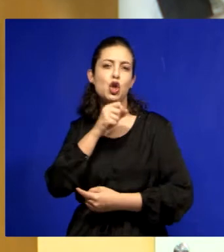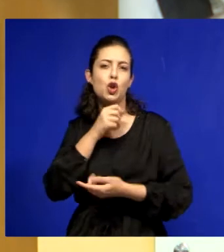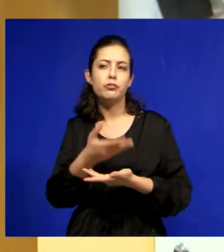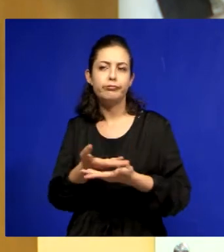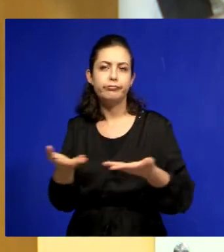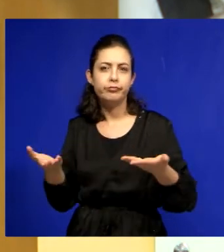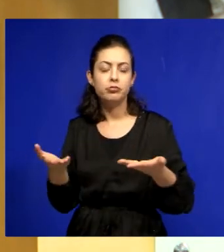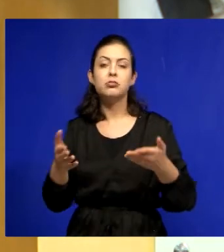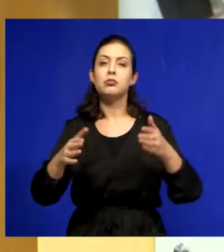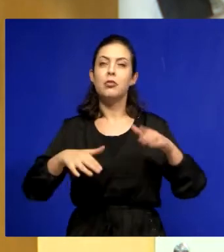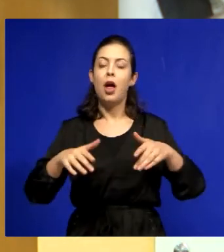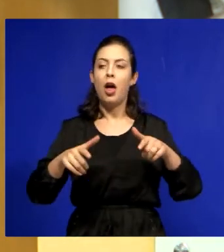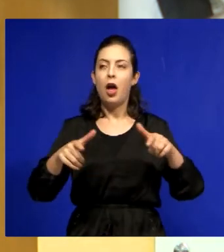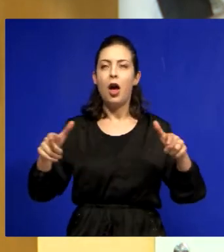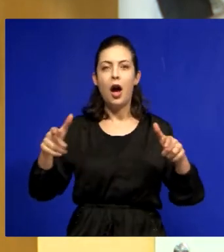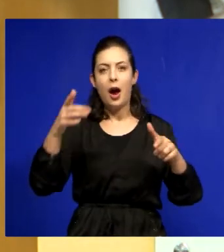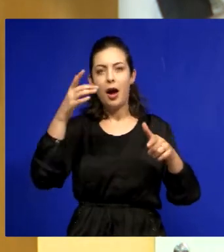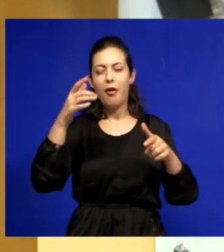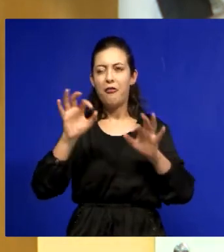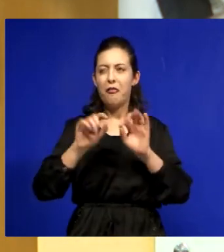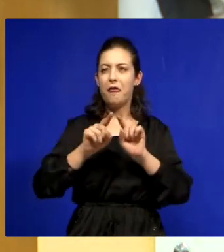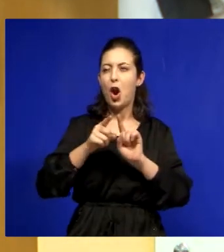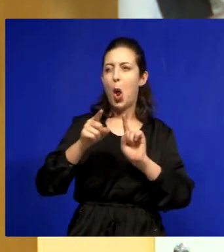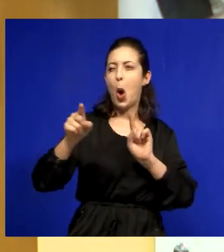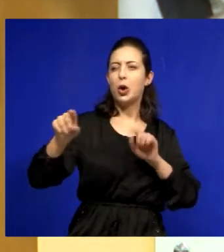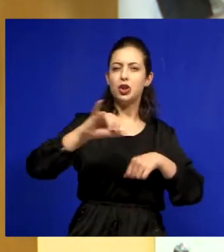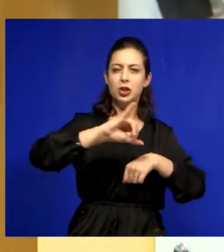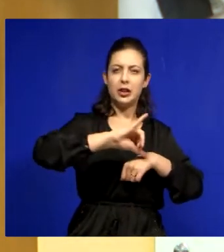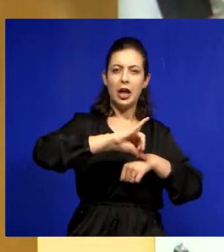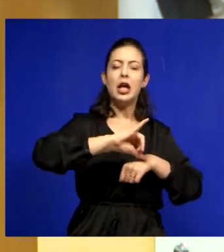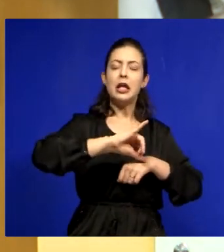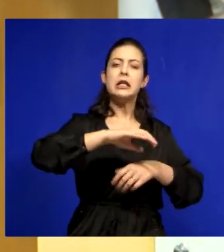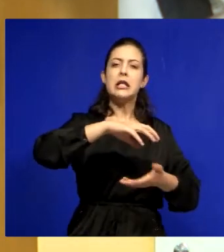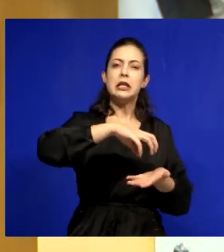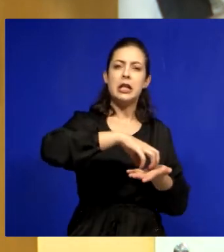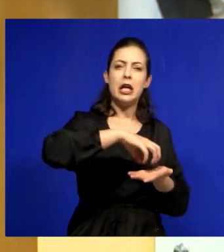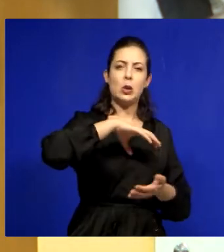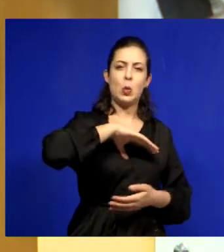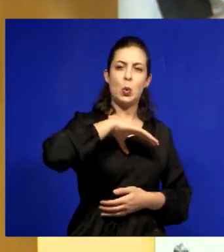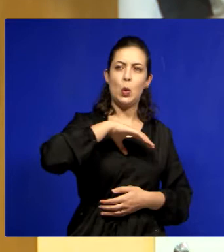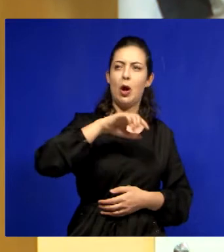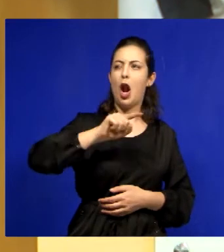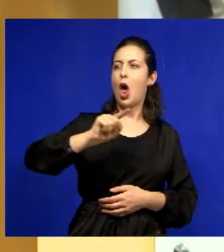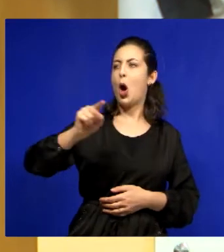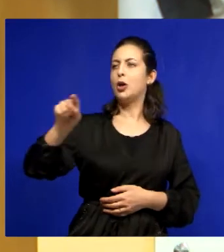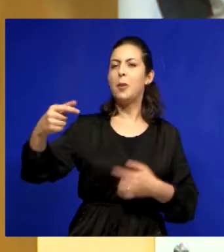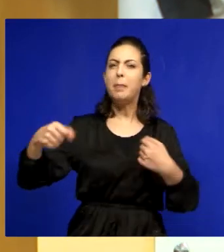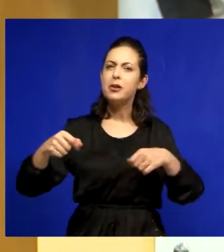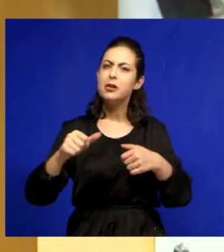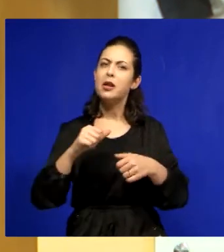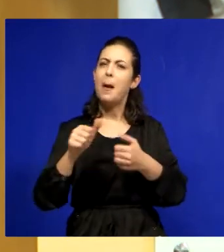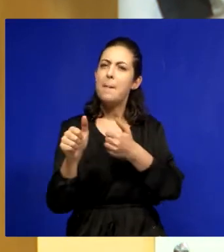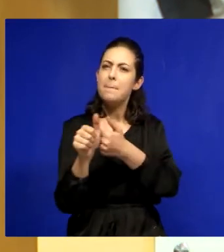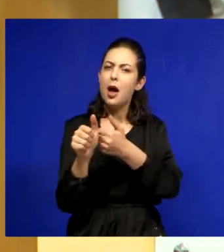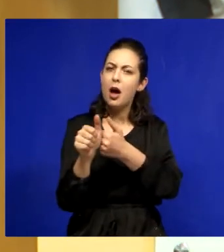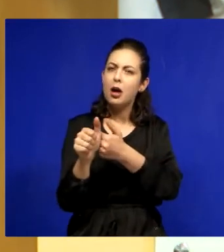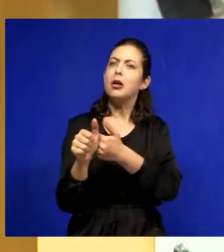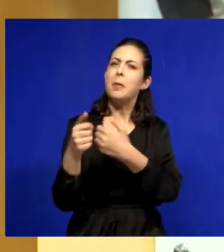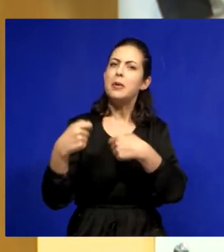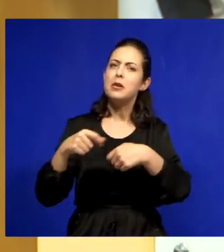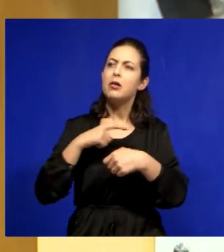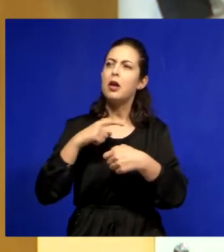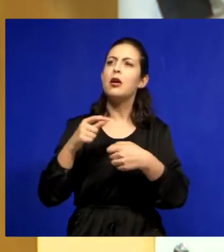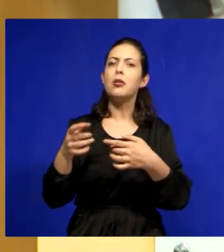muitas vezes a pessoa está no bairro distante do centro da cidade precisa ter próximo da sua região uma casa dia